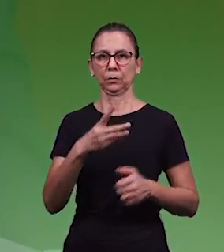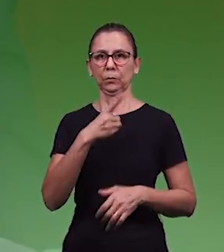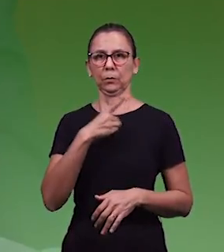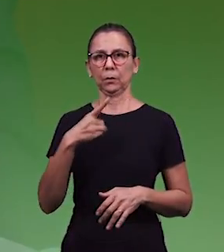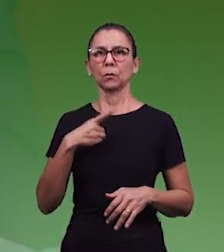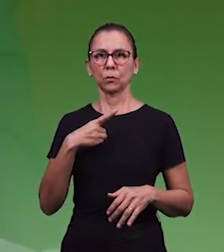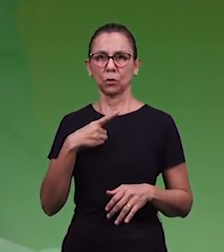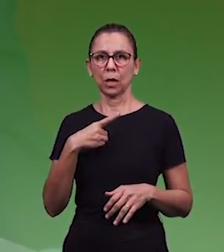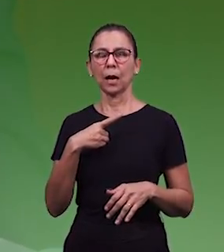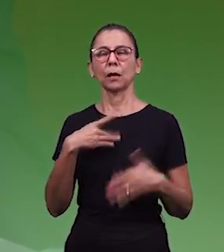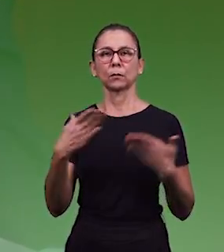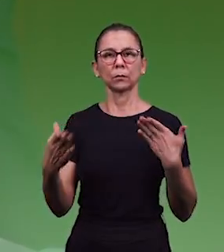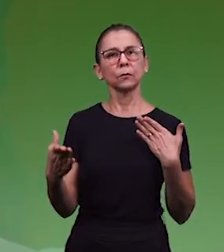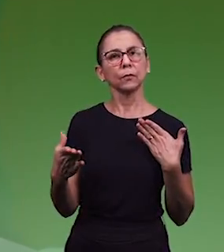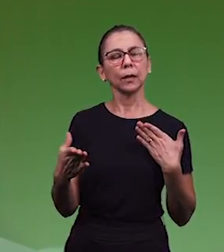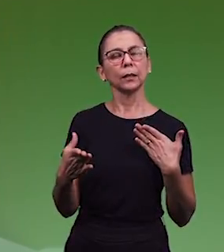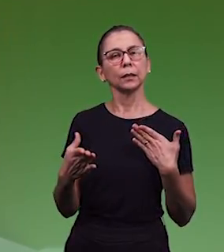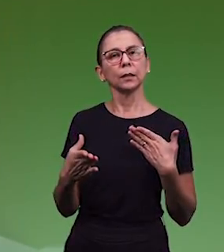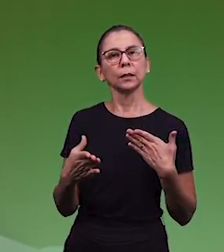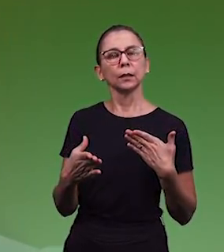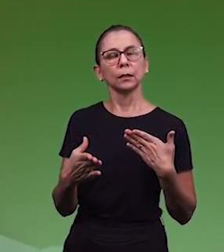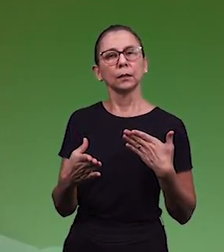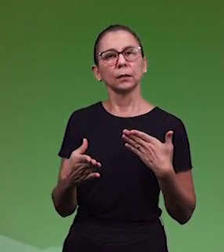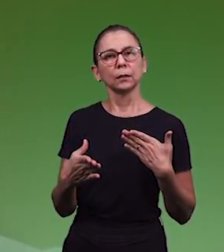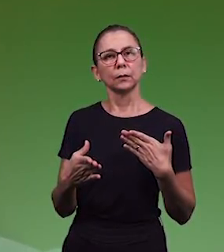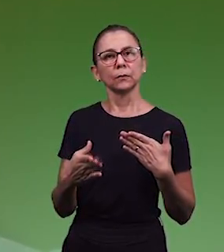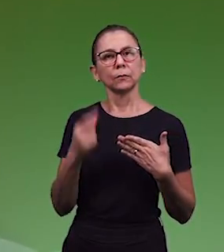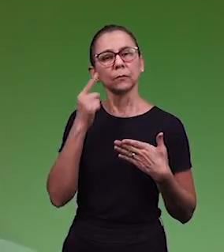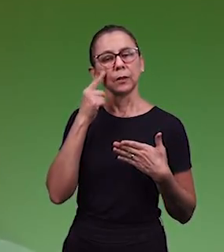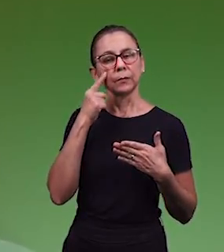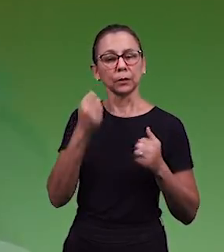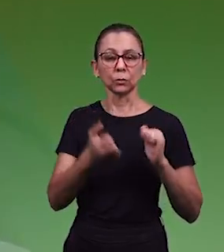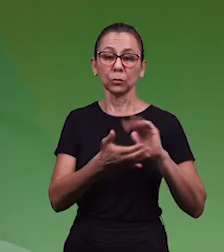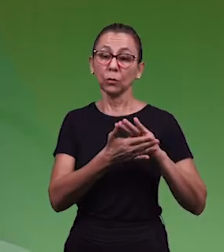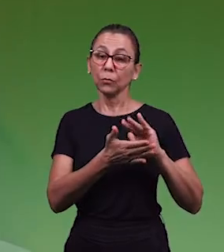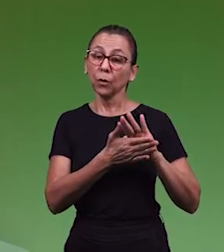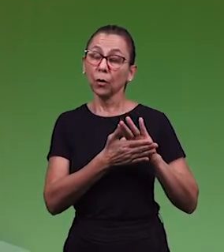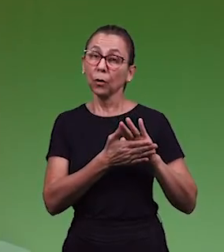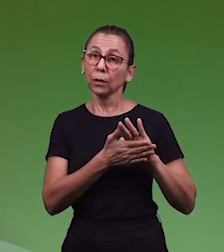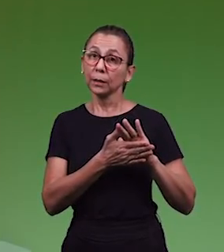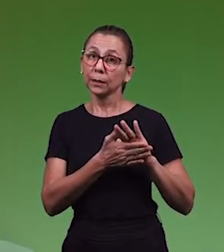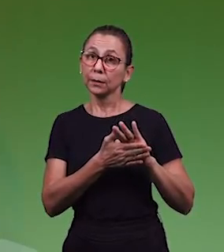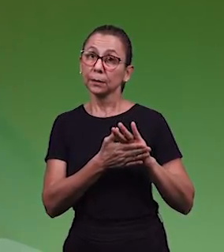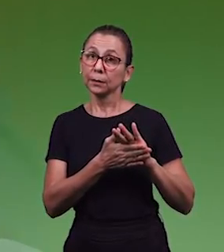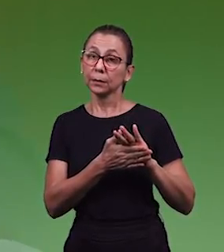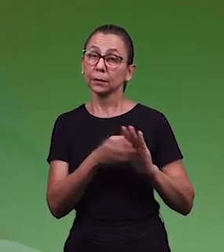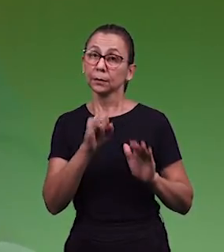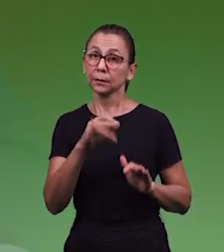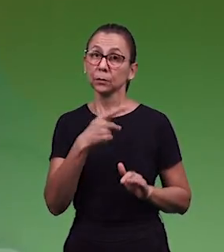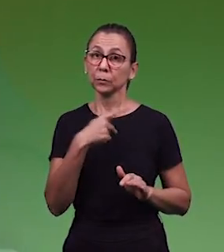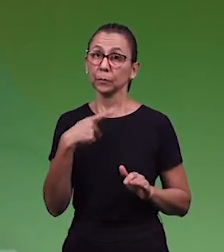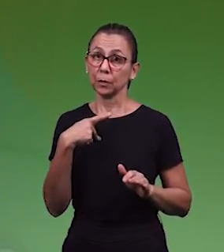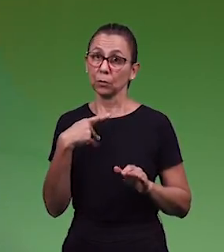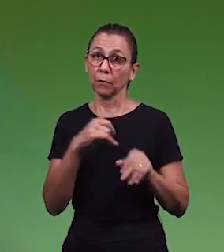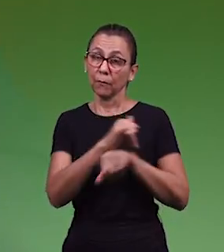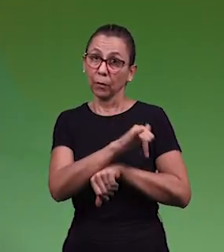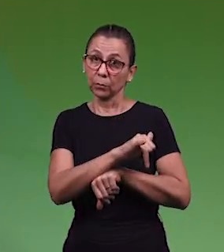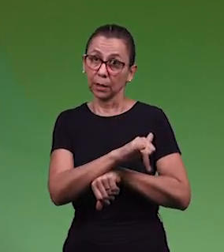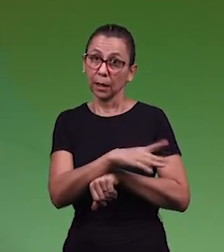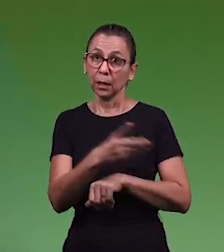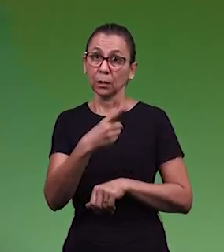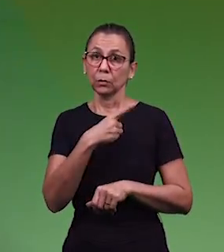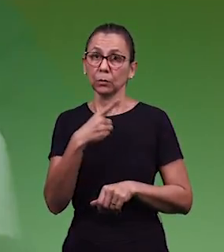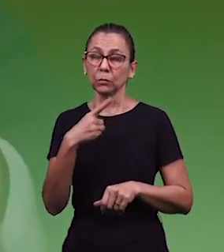presente. O pastor pode estar presente, mas ele está sendo usado para tomar conta. Se o pastor faltar, ele é o pastor da igreja naquele dia. Ele